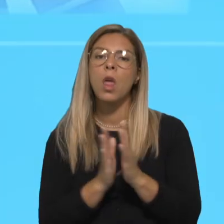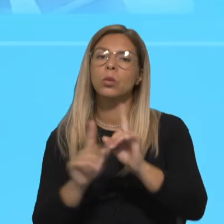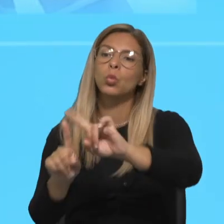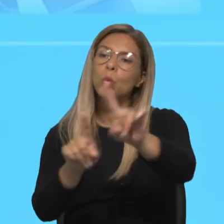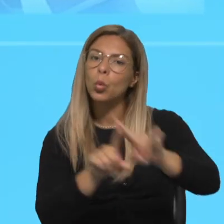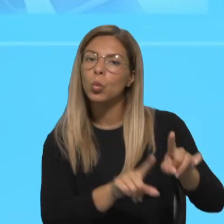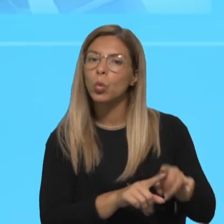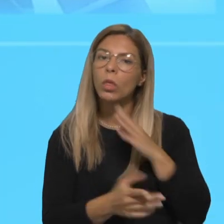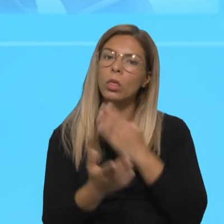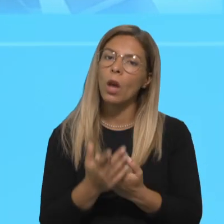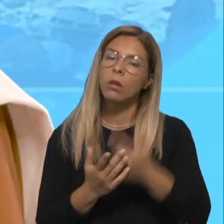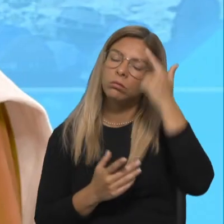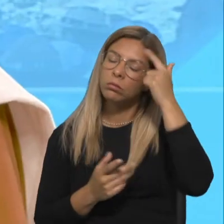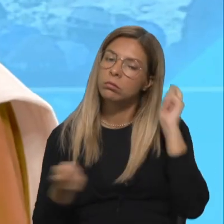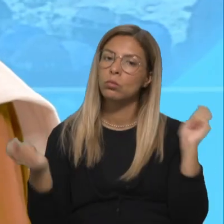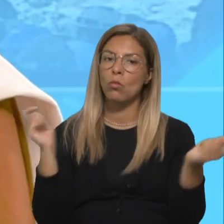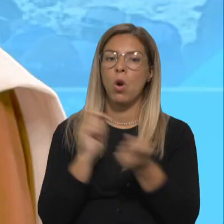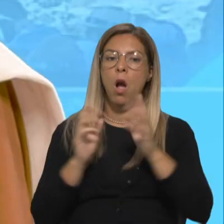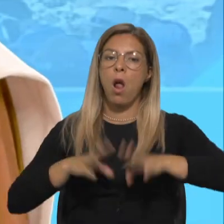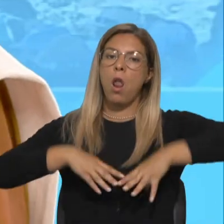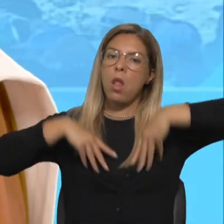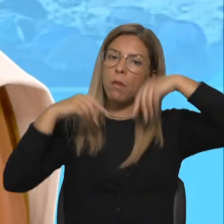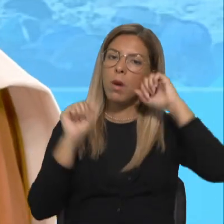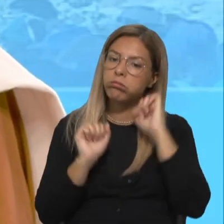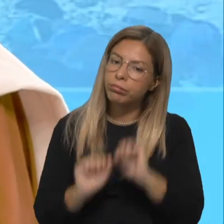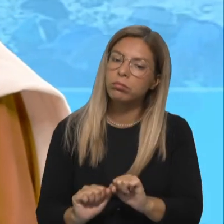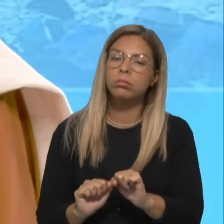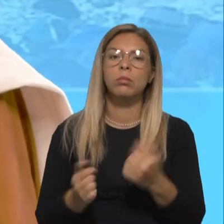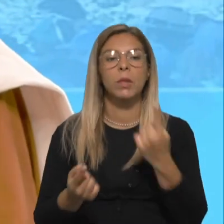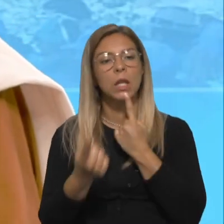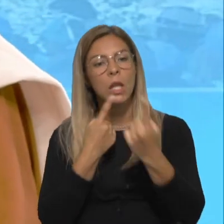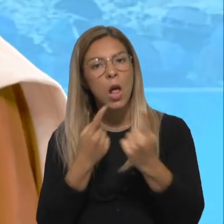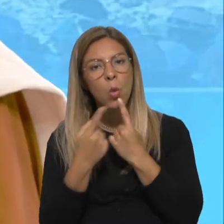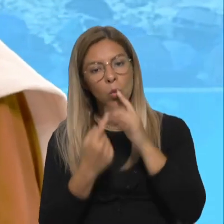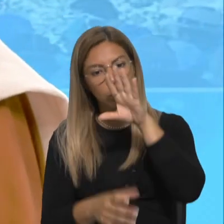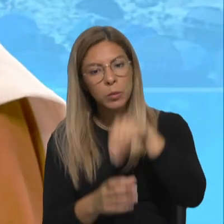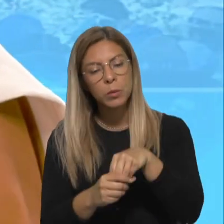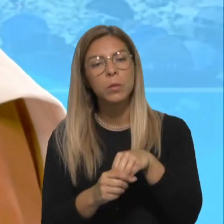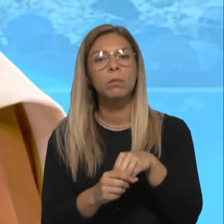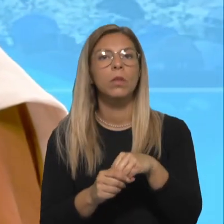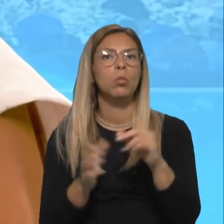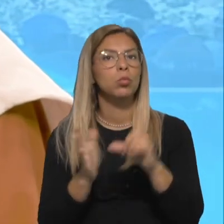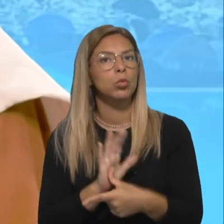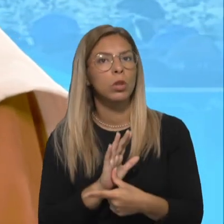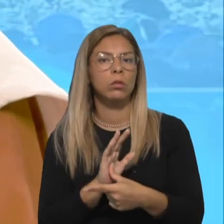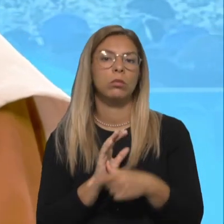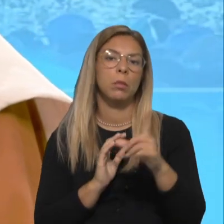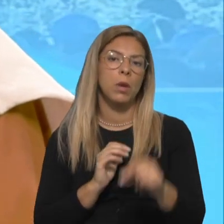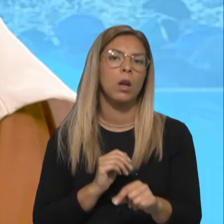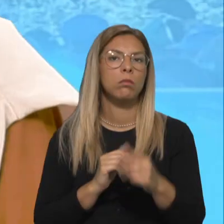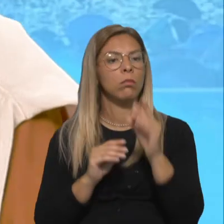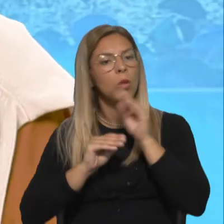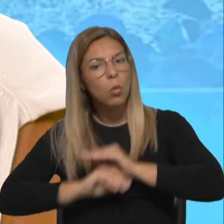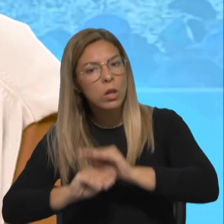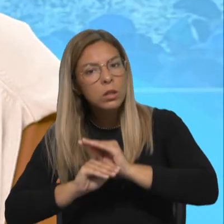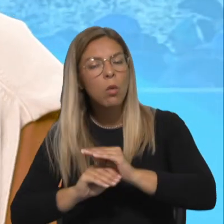alma nova, uma alma cristã à Europa. Um diálogo interreligioso, por exemplo, temos vários projetos, o Living Peace, uma educação